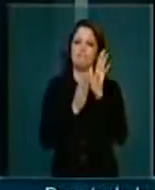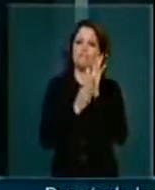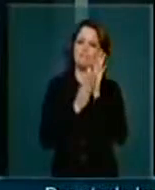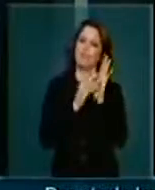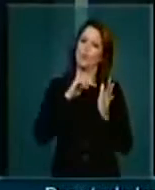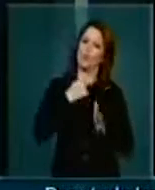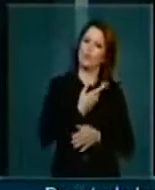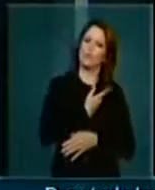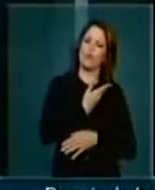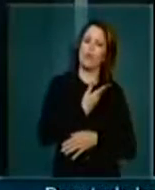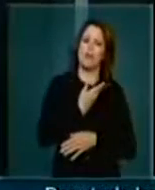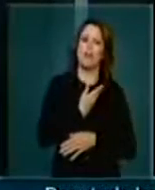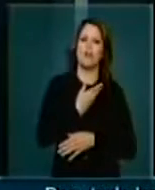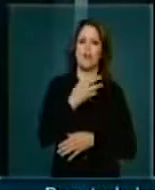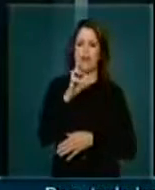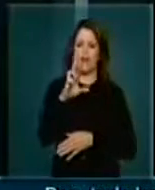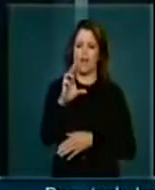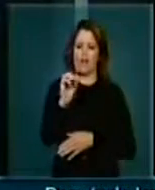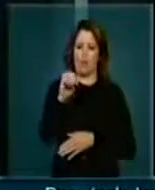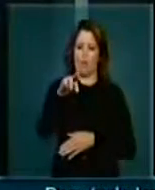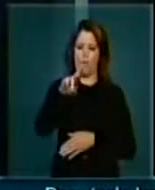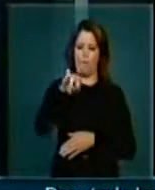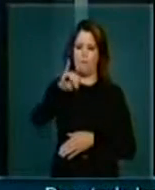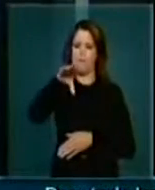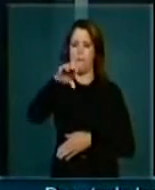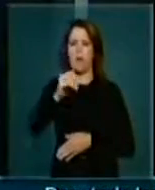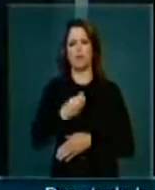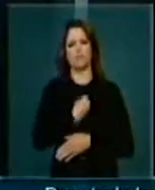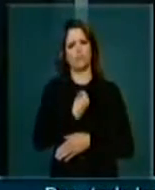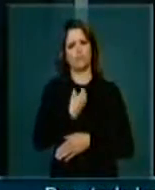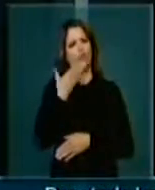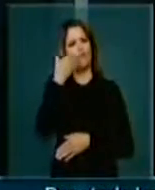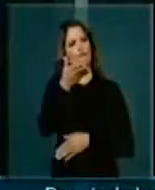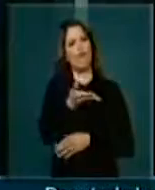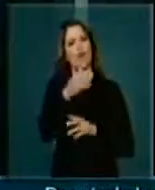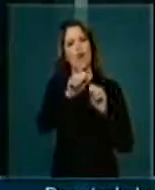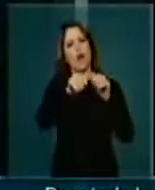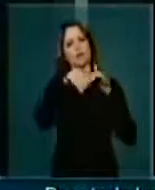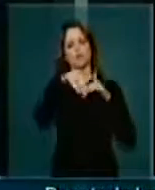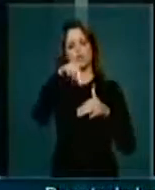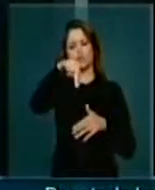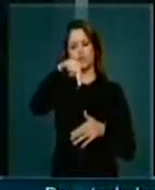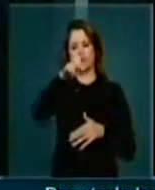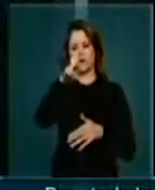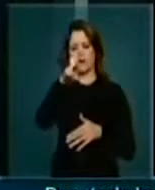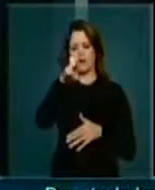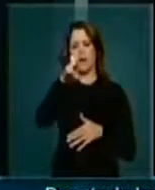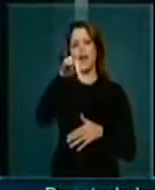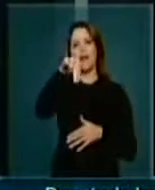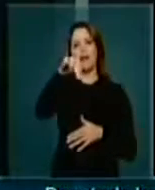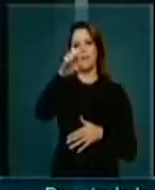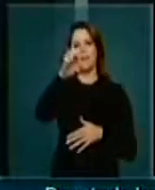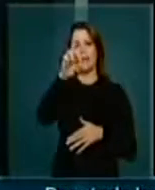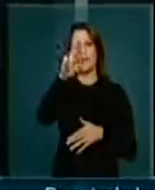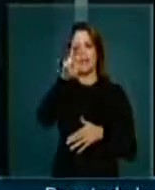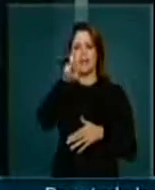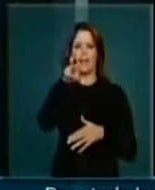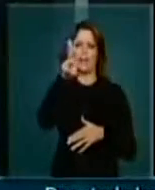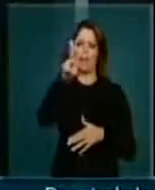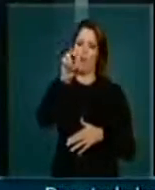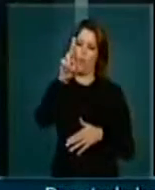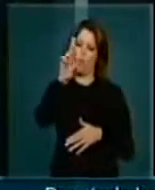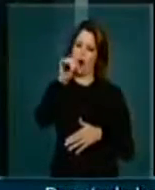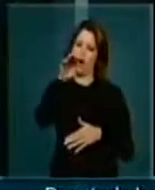nosso colega deputado Romário, que neste momento está participando no auditório Nereu Ramos também, de